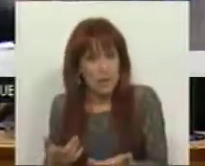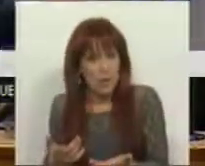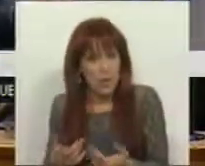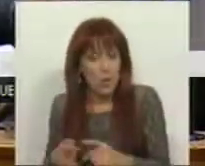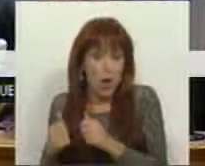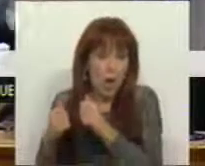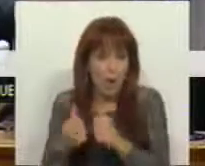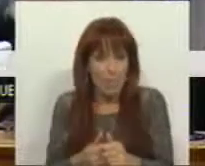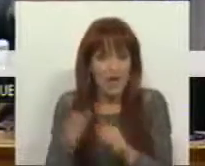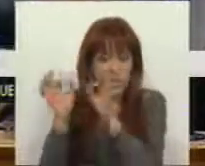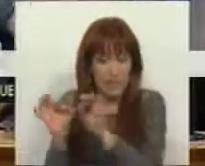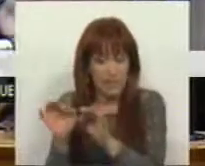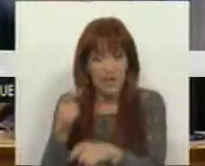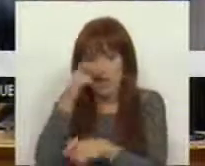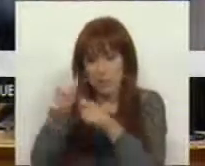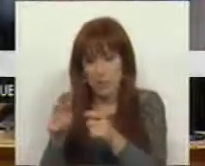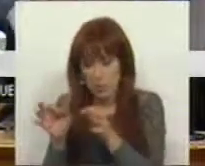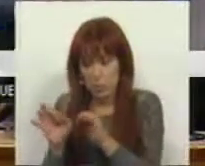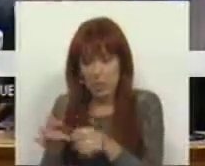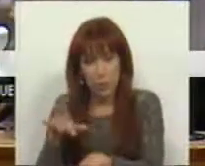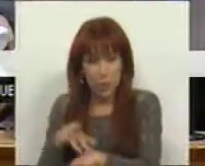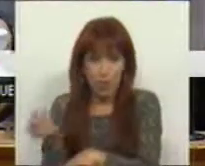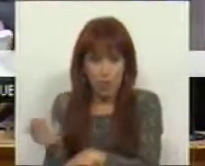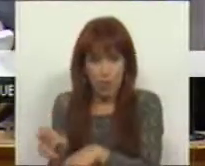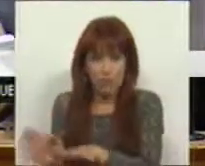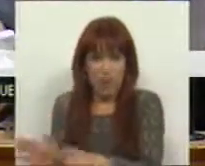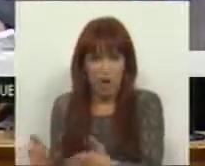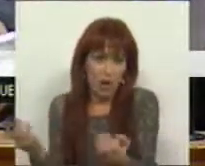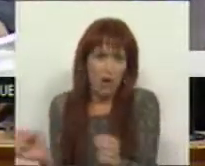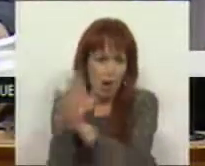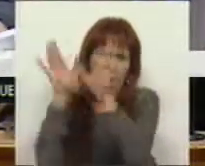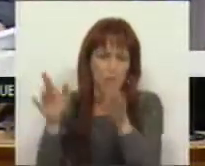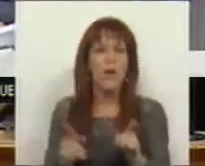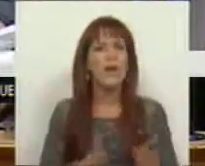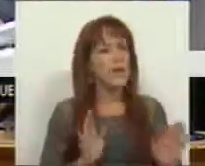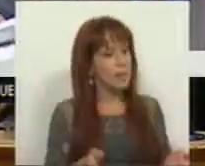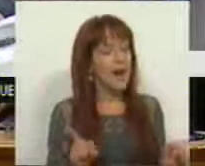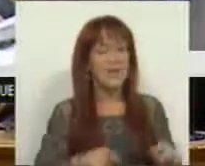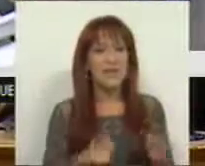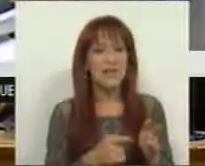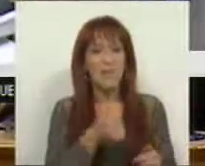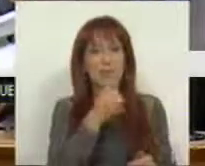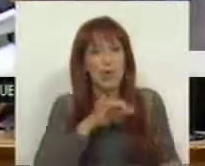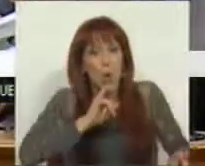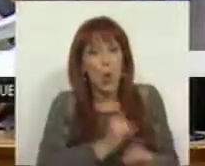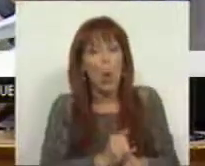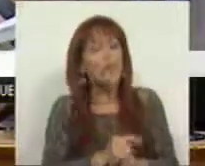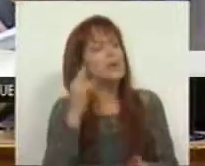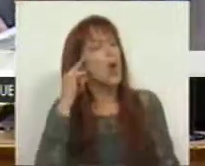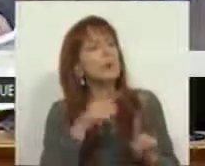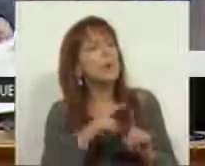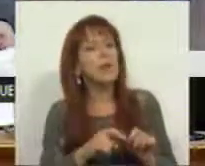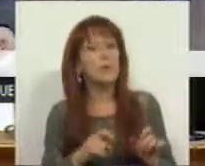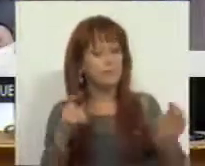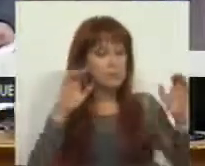para o acompanhamento e o tratamento das pessoas infectadas, como é óbvio, era também necessário um conjunto de medidas no sentido